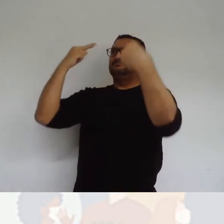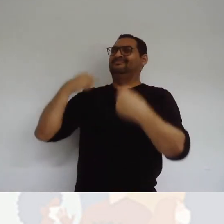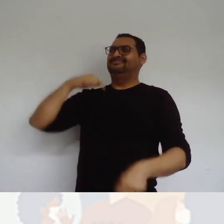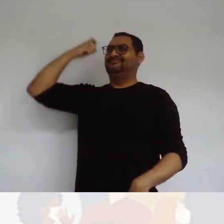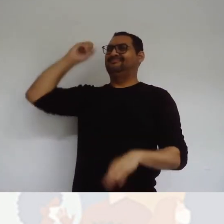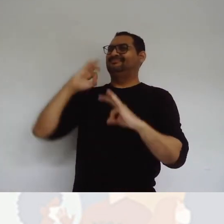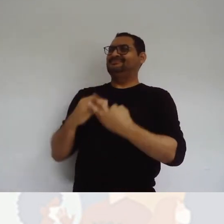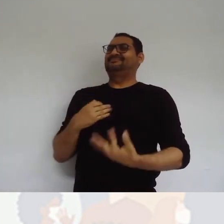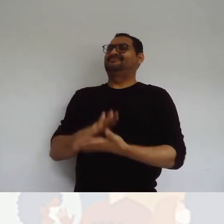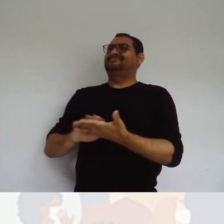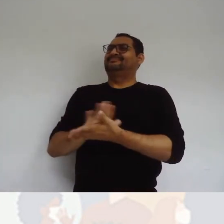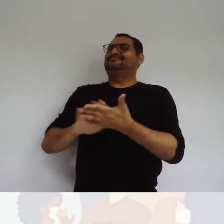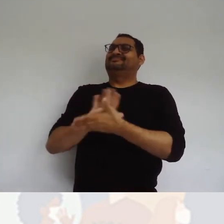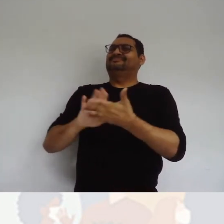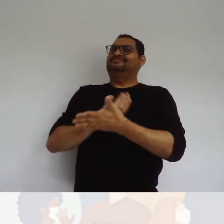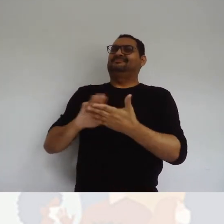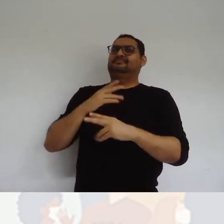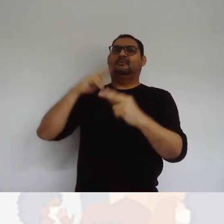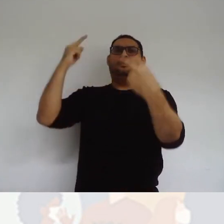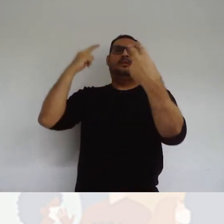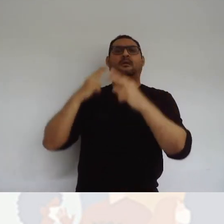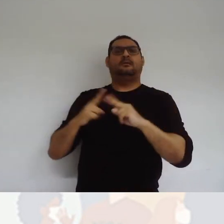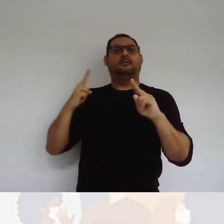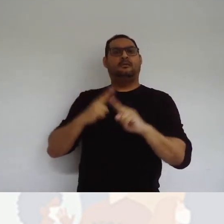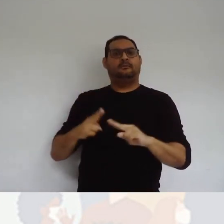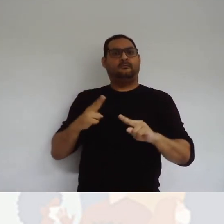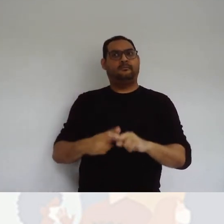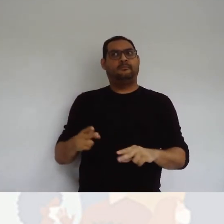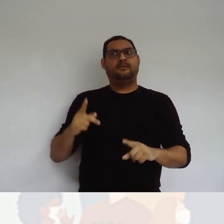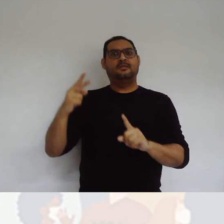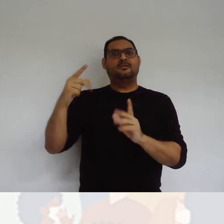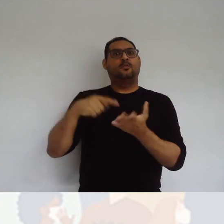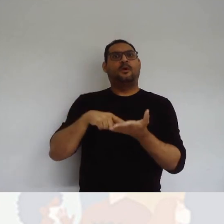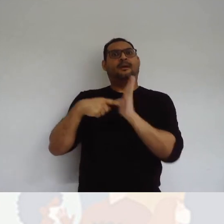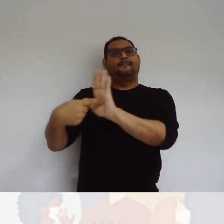era, do ponto de vista de classe social.